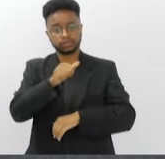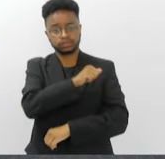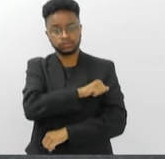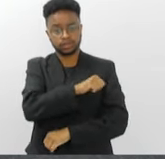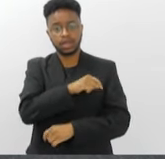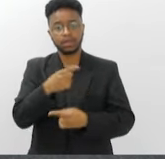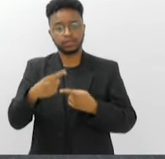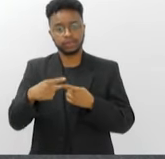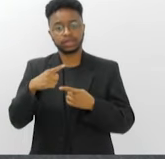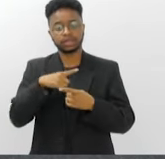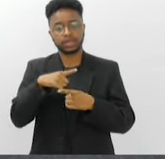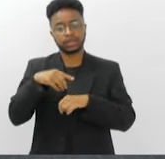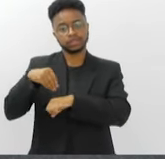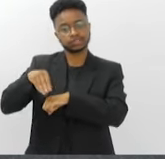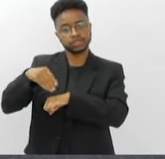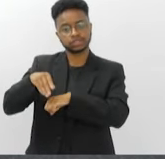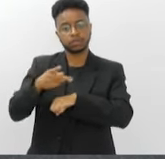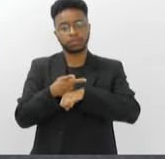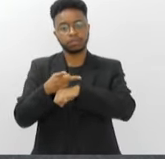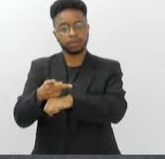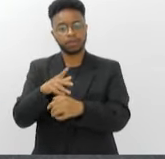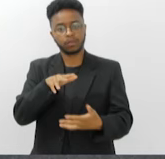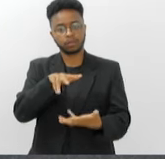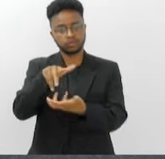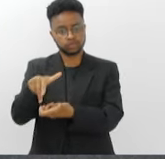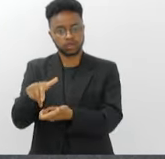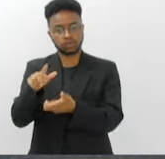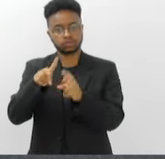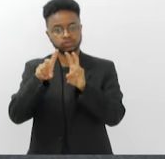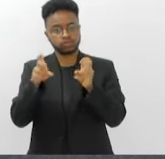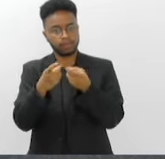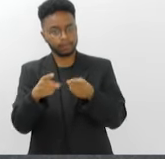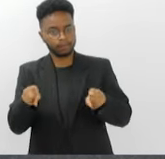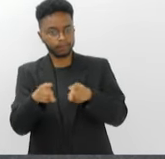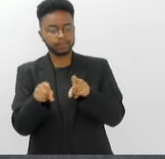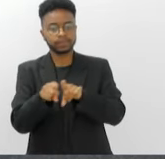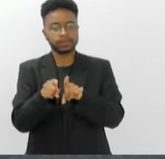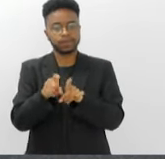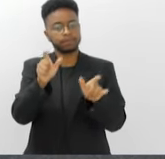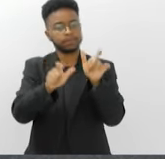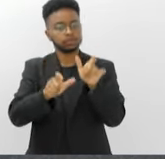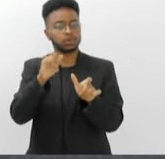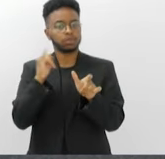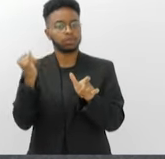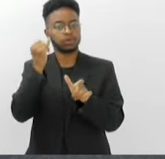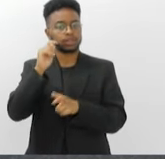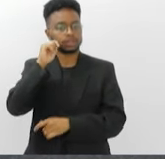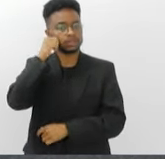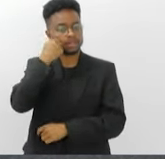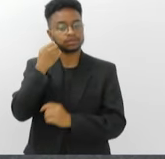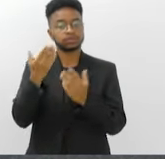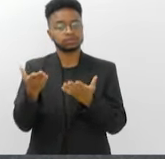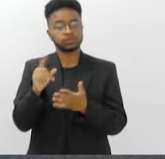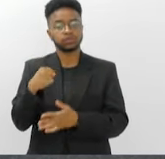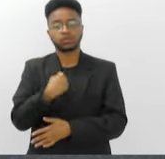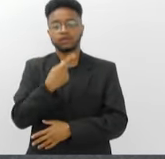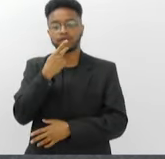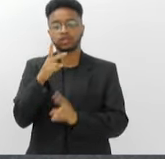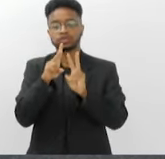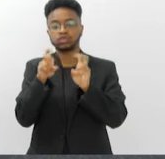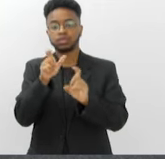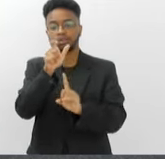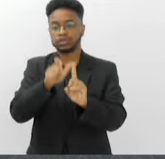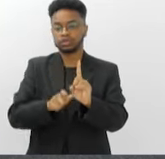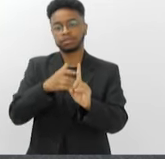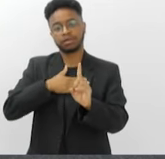indicado a um prêmio internacional de música, né, e personalidades negras. Então, a gente fala de alguém que, para